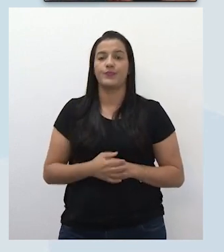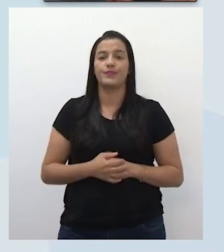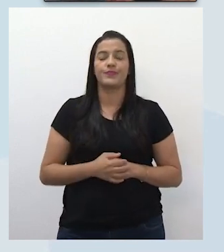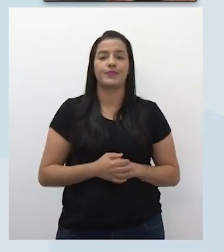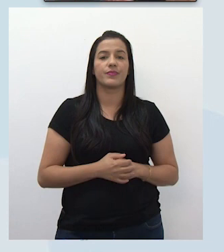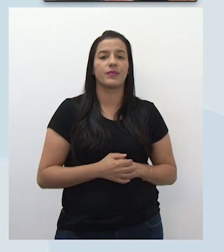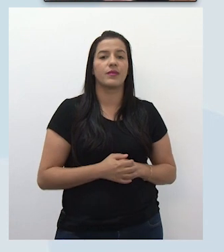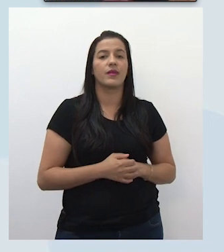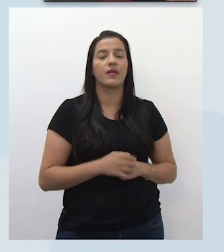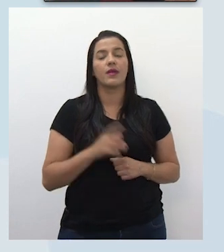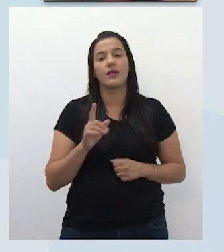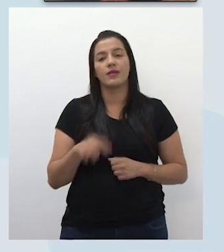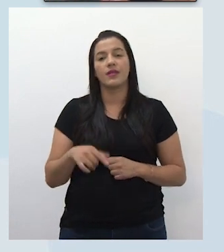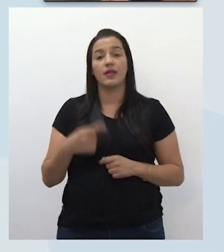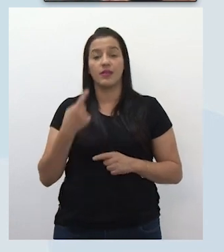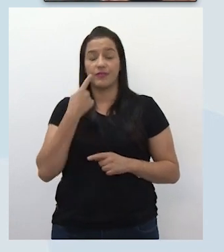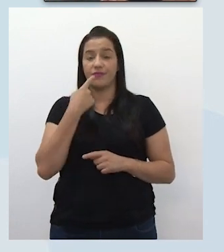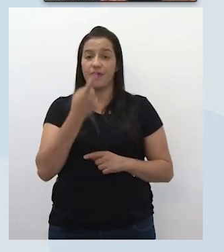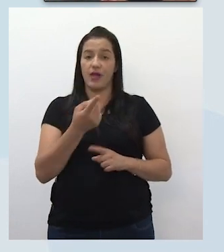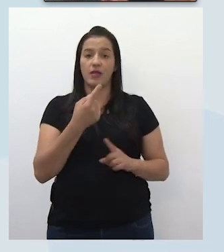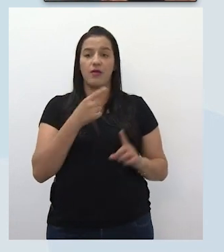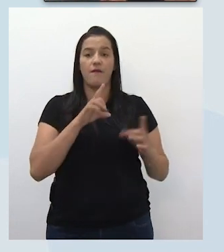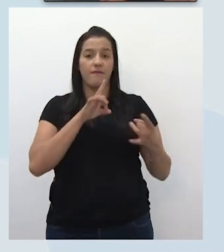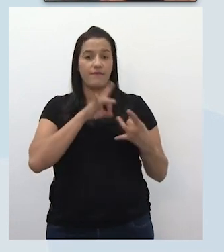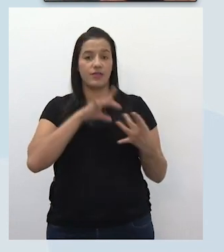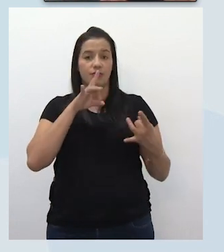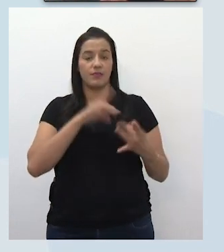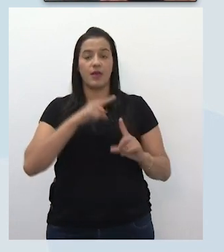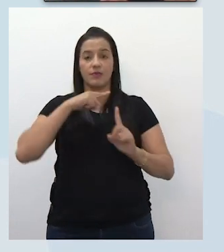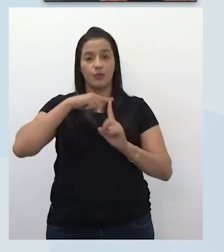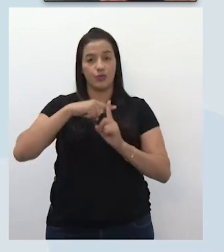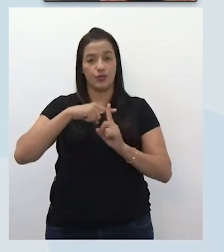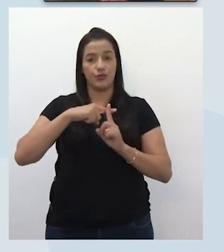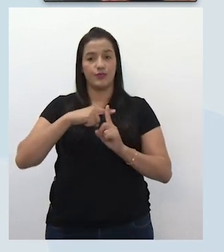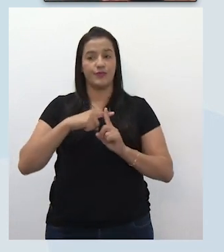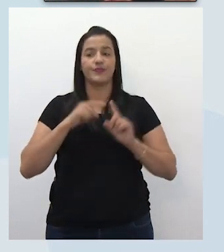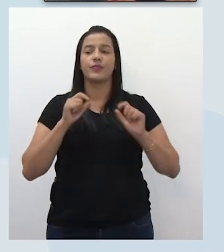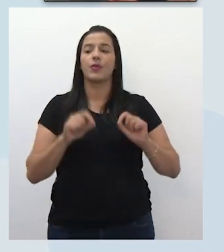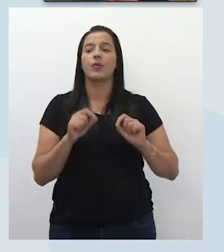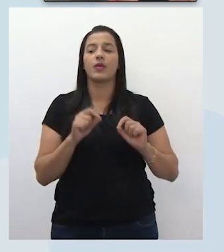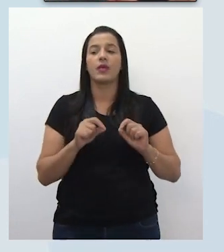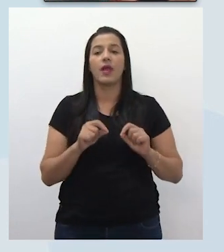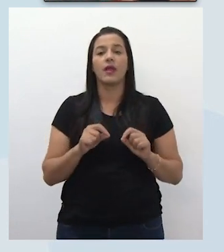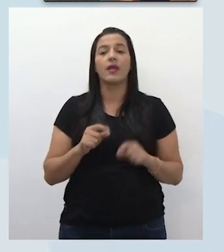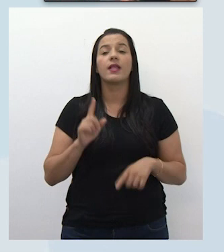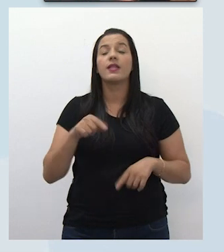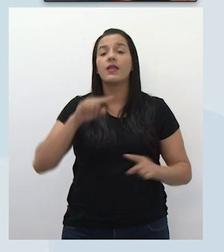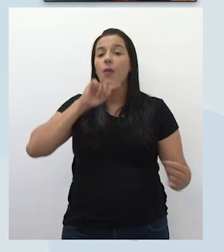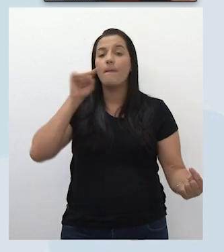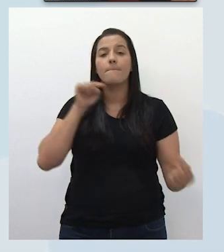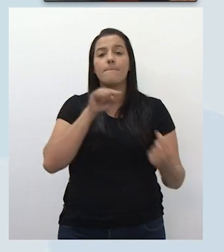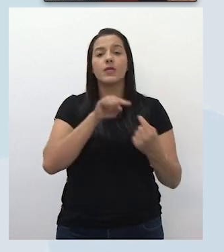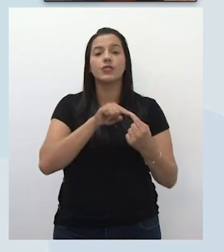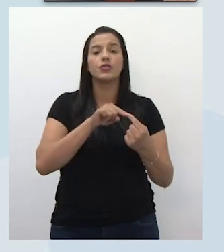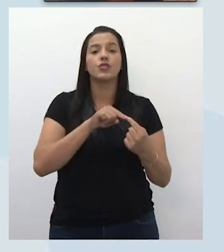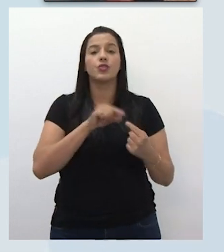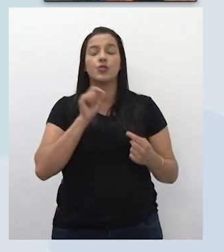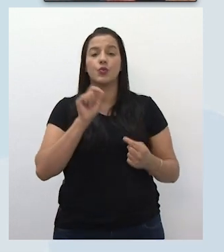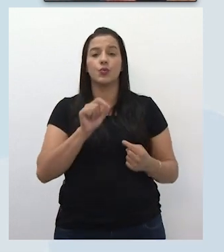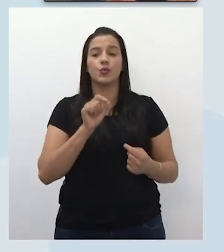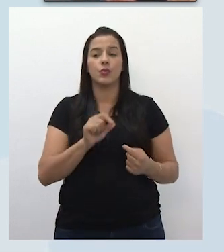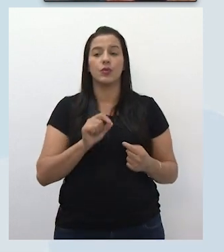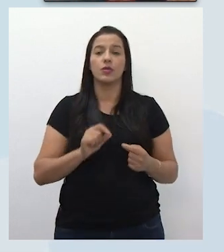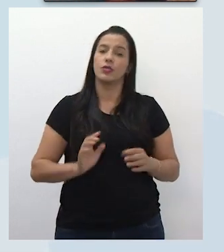gente chama de feedback positivo. Feedback positivo, ele tem o objetivo do quê? De reforçar